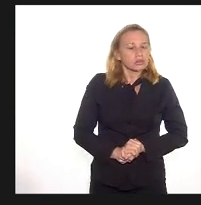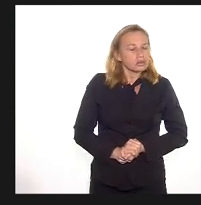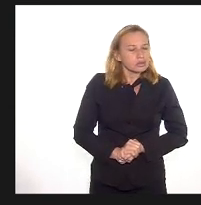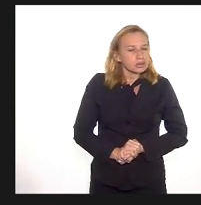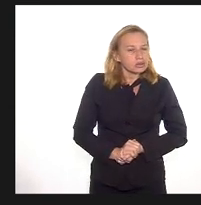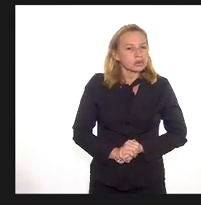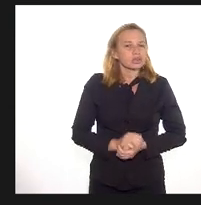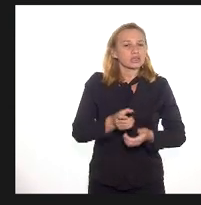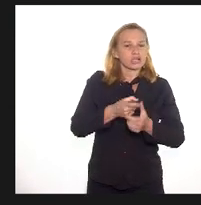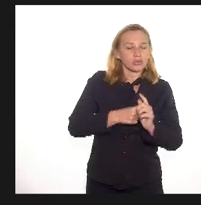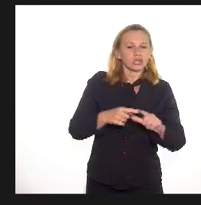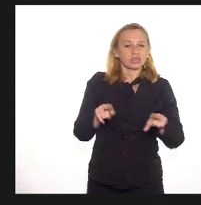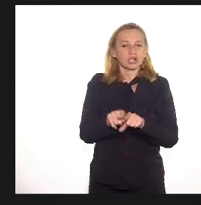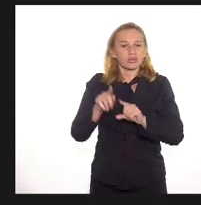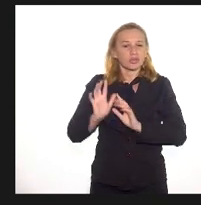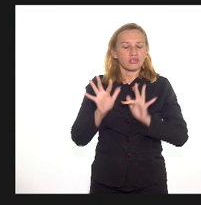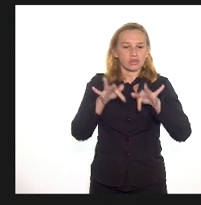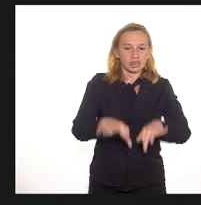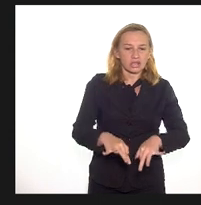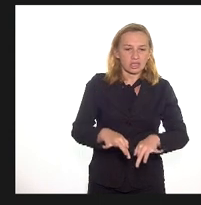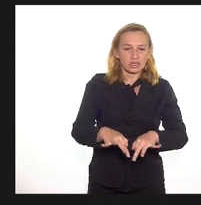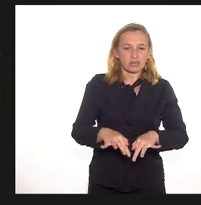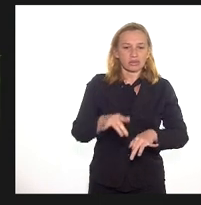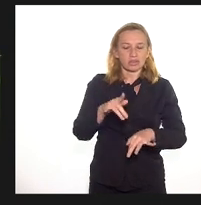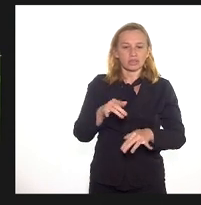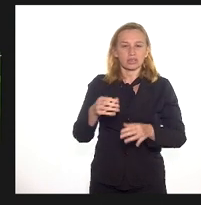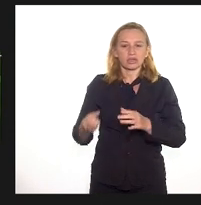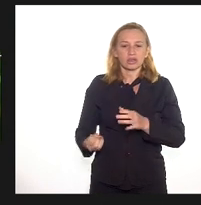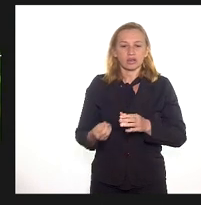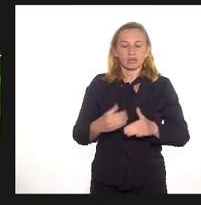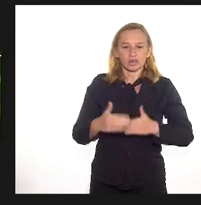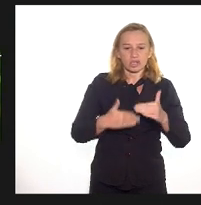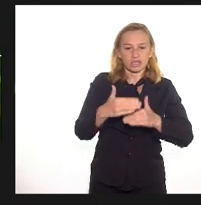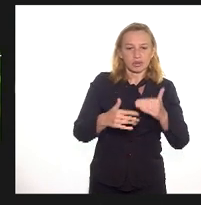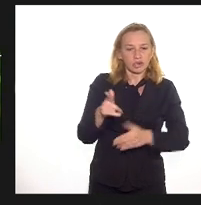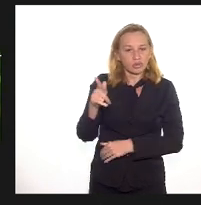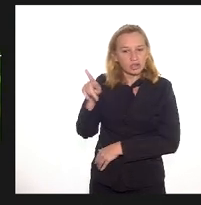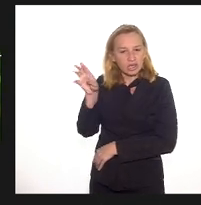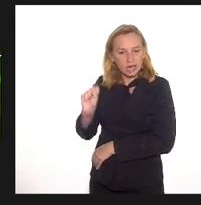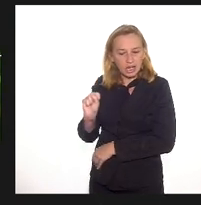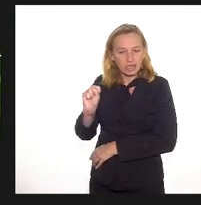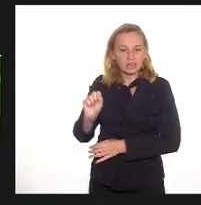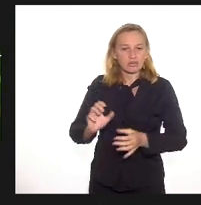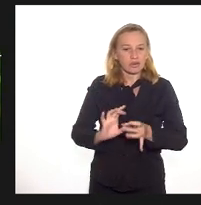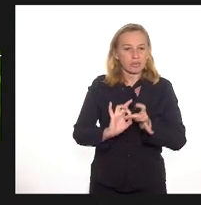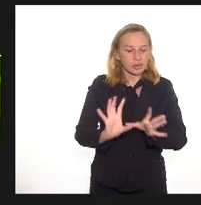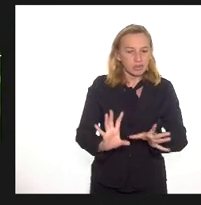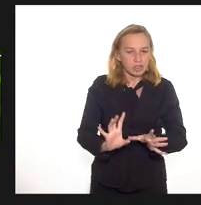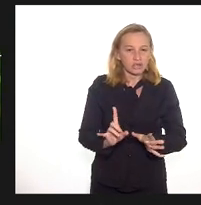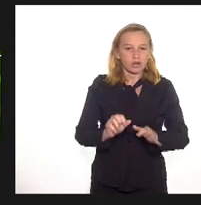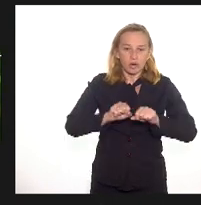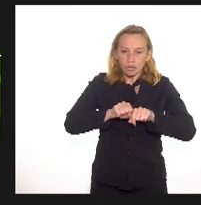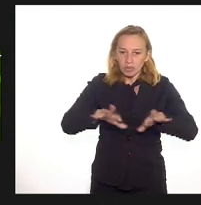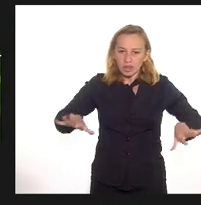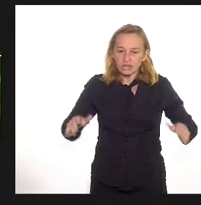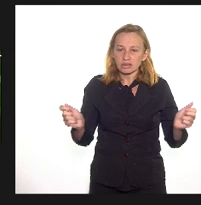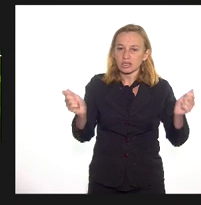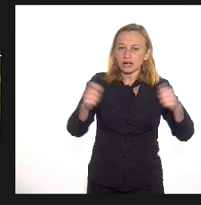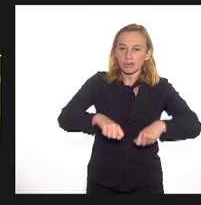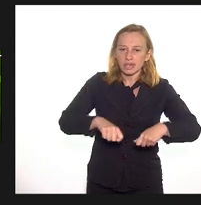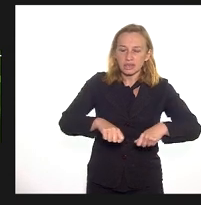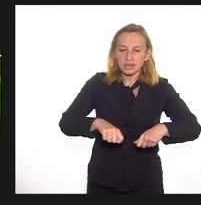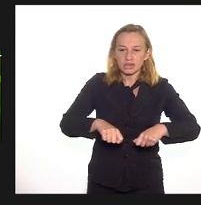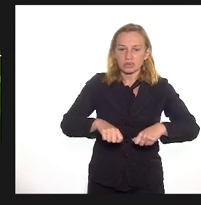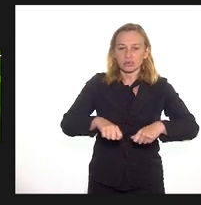depende também da conclusão da planta de processamento de gás e que vai permitir uma ampliação da capacidade